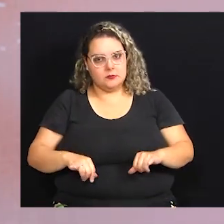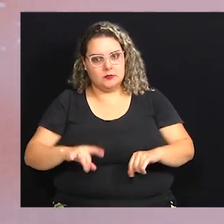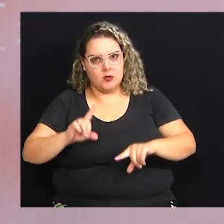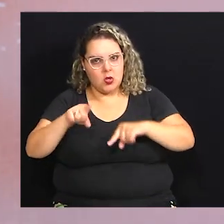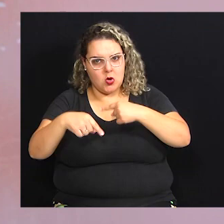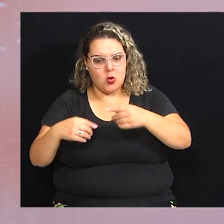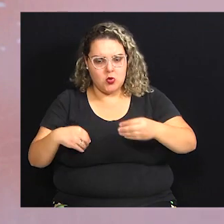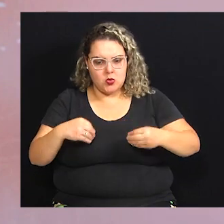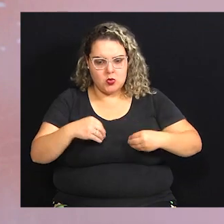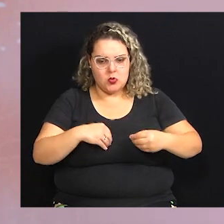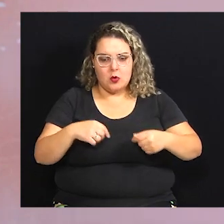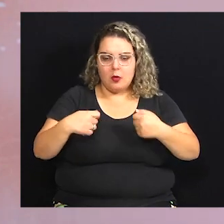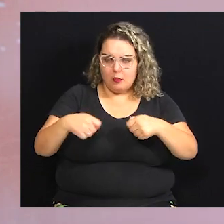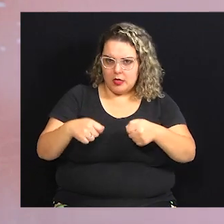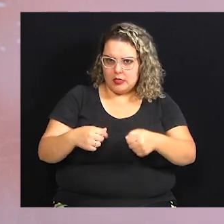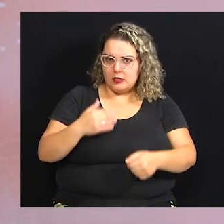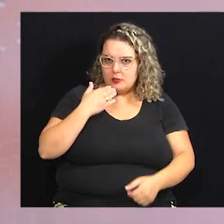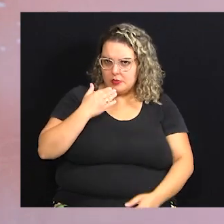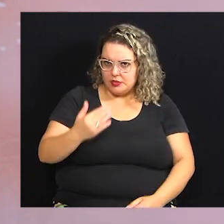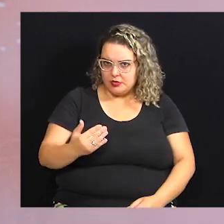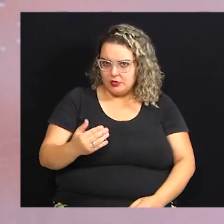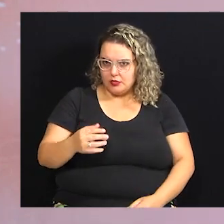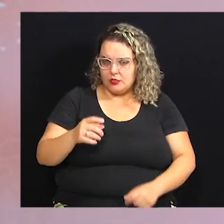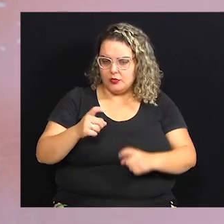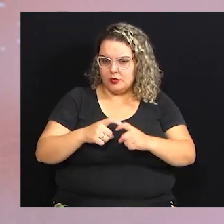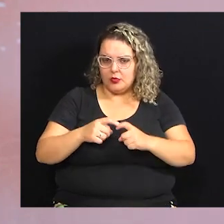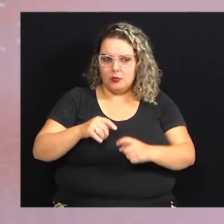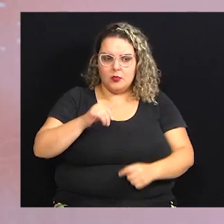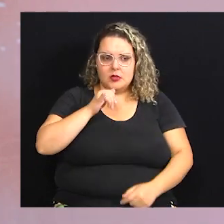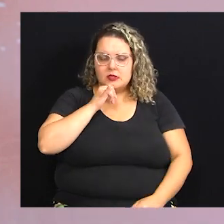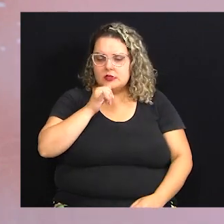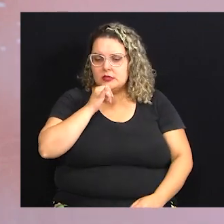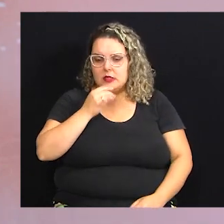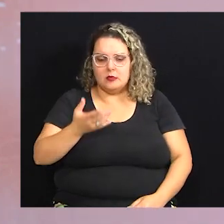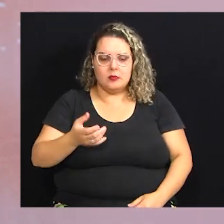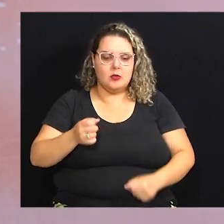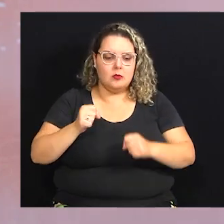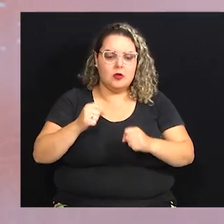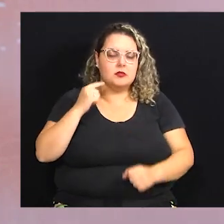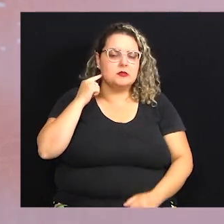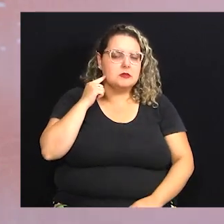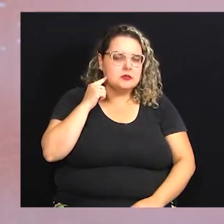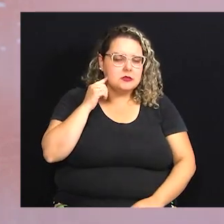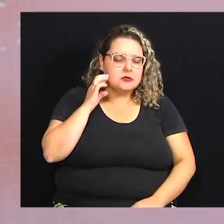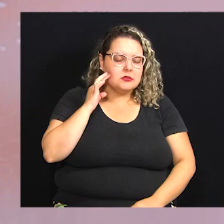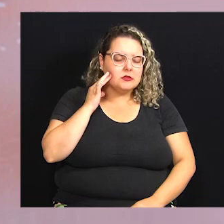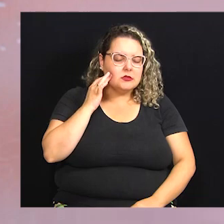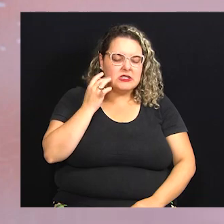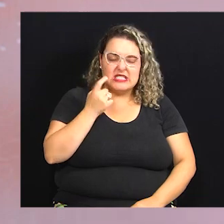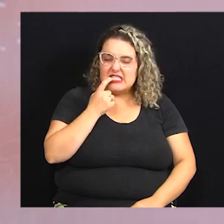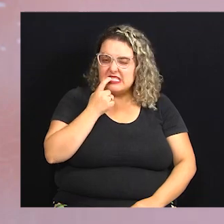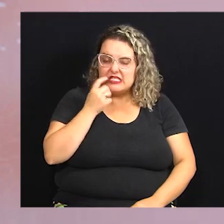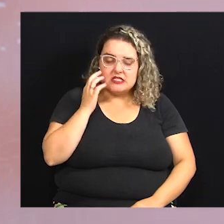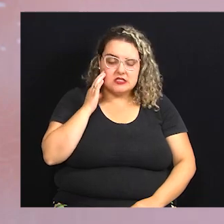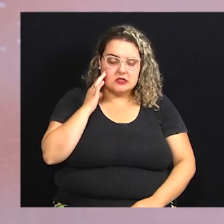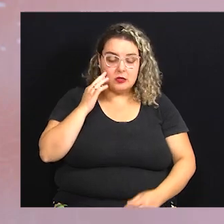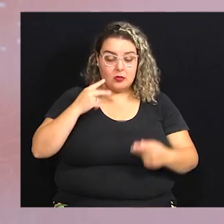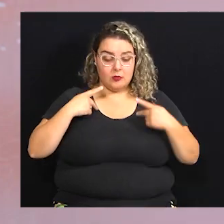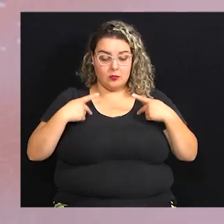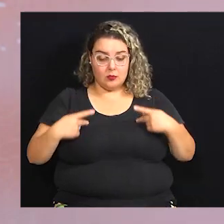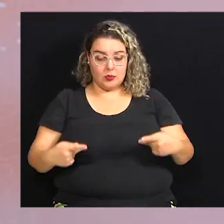enxaqueca, outros exames precisam ser solicitados, doutor? Por exemplo, pode ser dente, pode ser